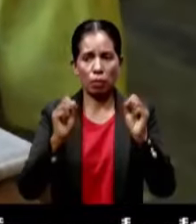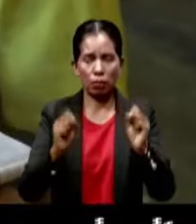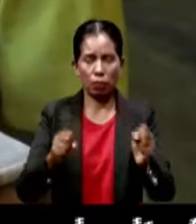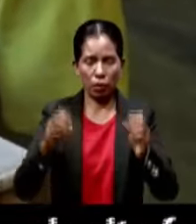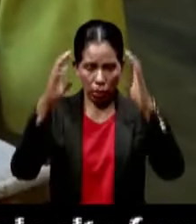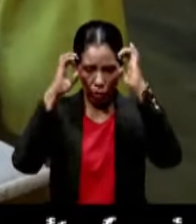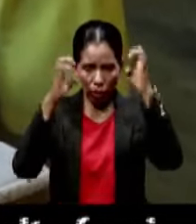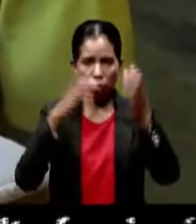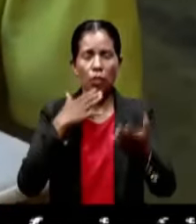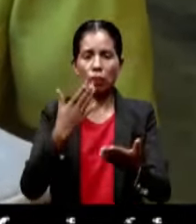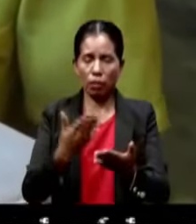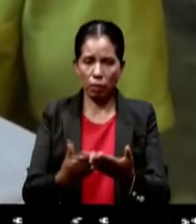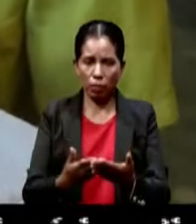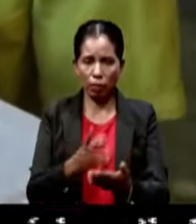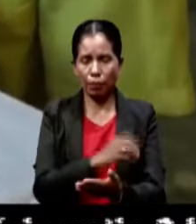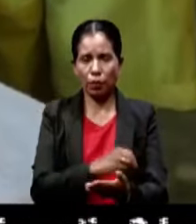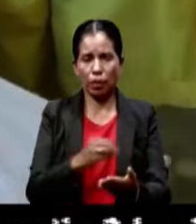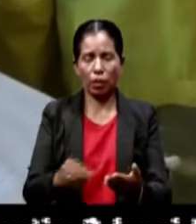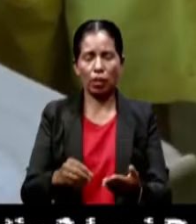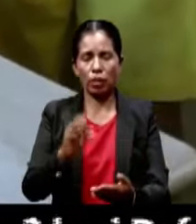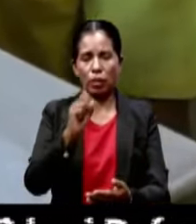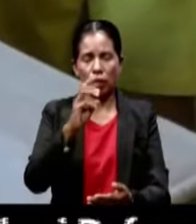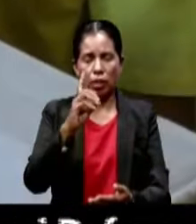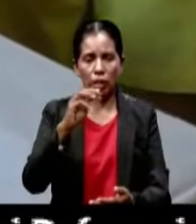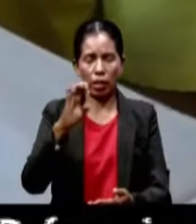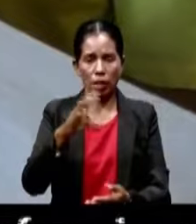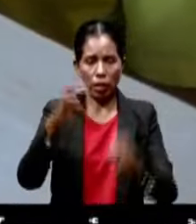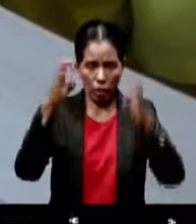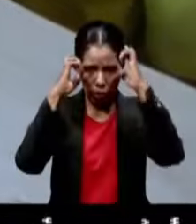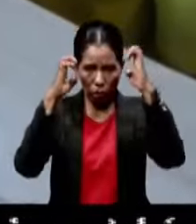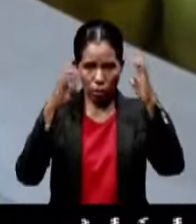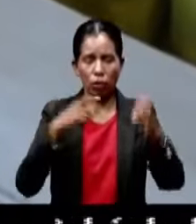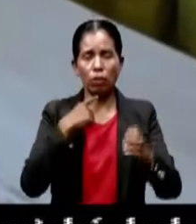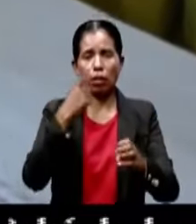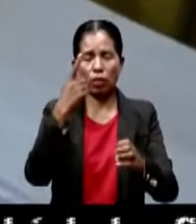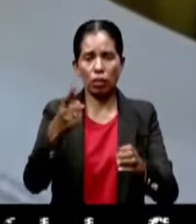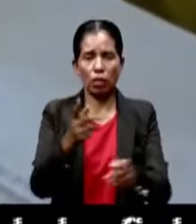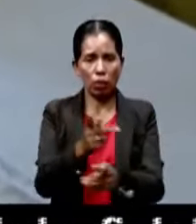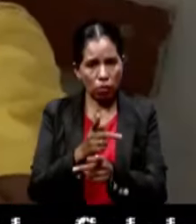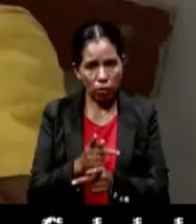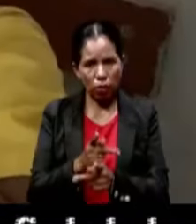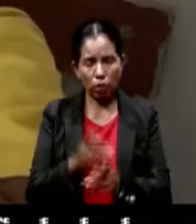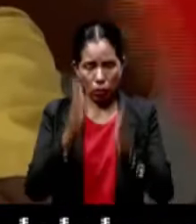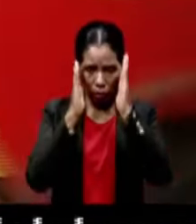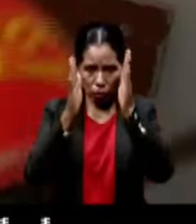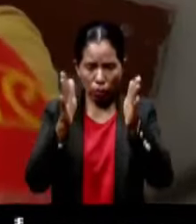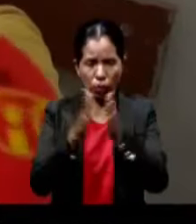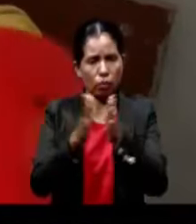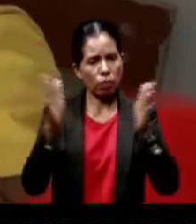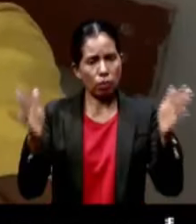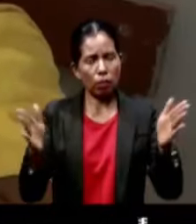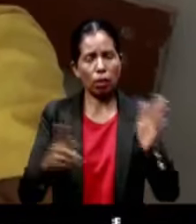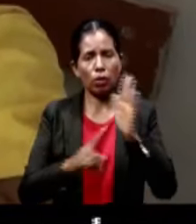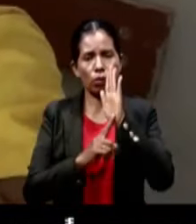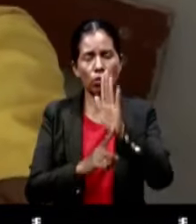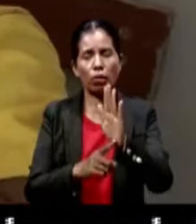educação nida diak. Filósofo Seneca Hateten, educação ne exige ia cuidado no atenção bot, tan se